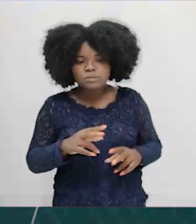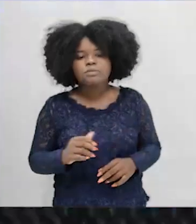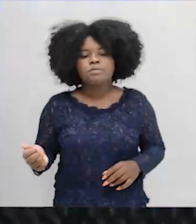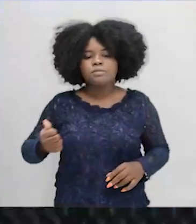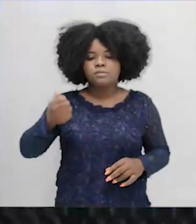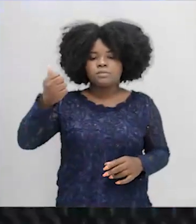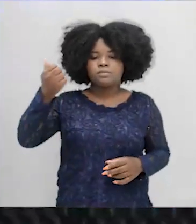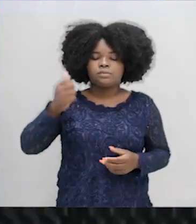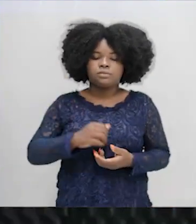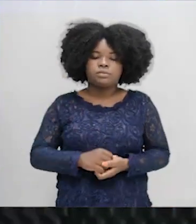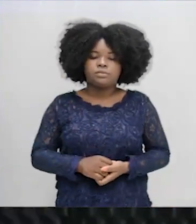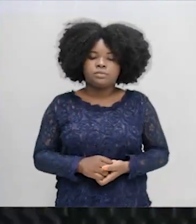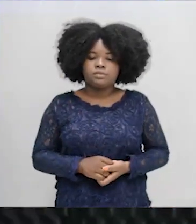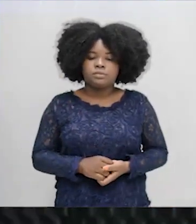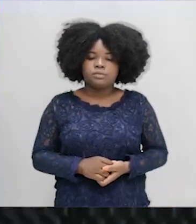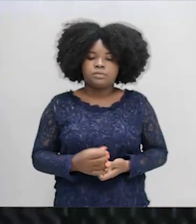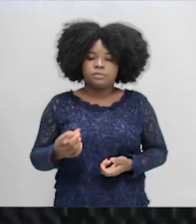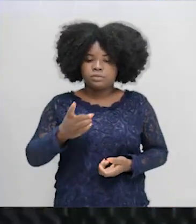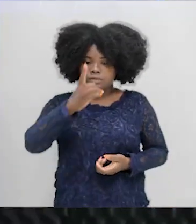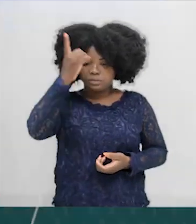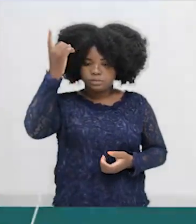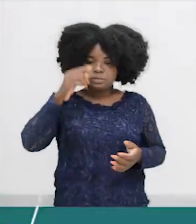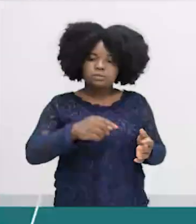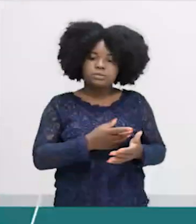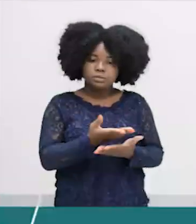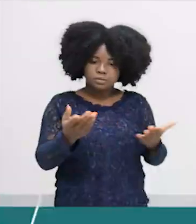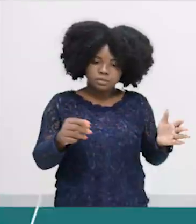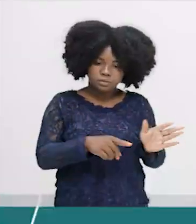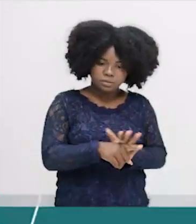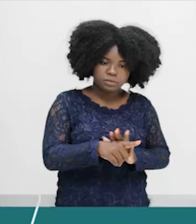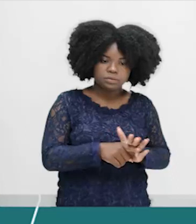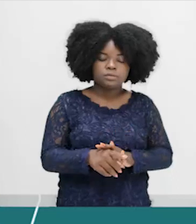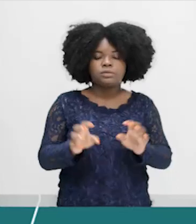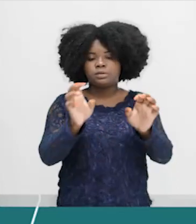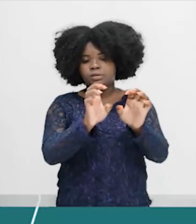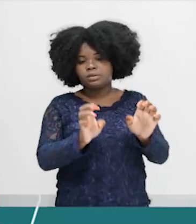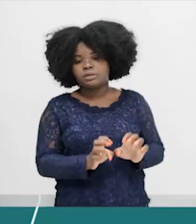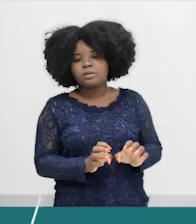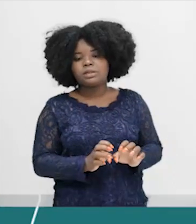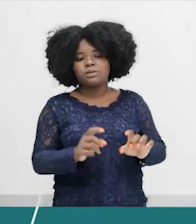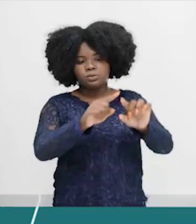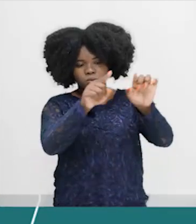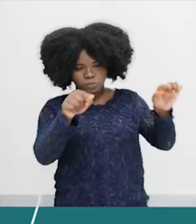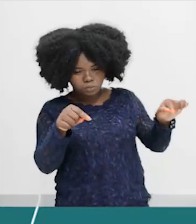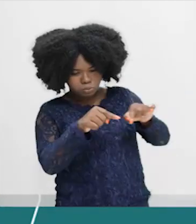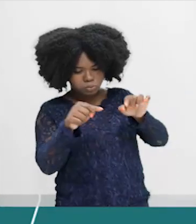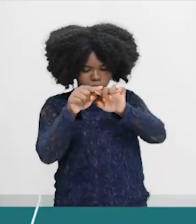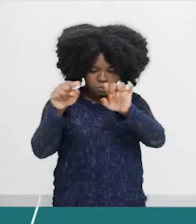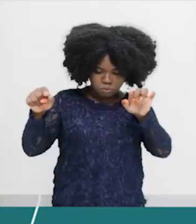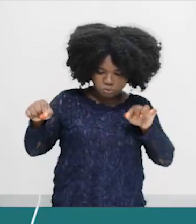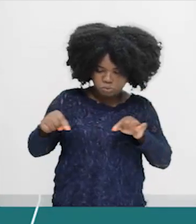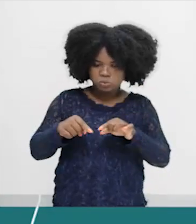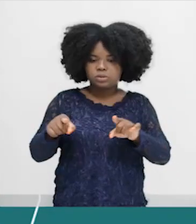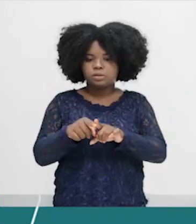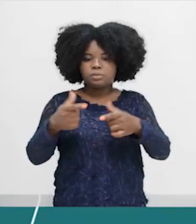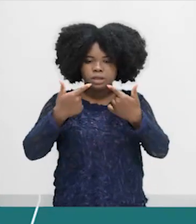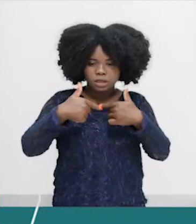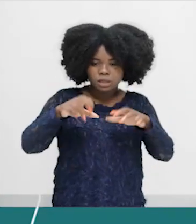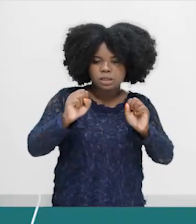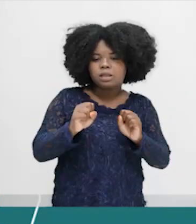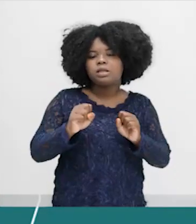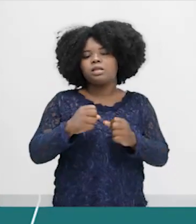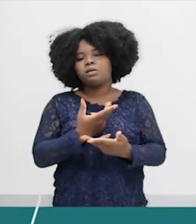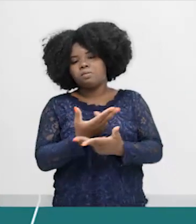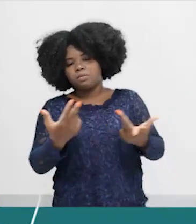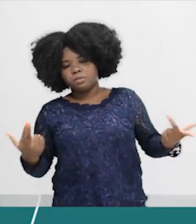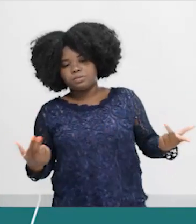ideias aqui para vocês, para pesquisa, de quadrinhos que valem muito a pena. Estrutura em pequenos quadros, estéticas e linguagens diversas, retratam